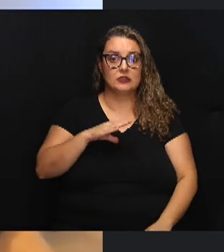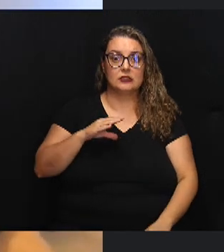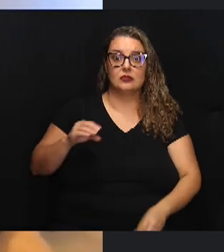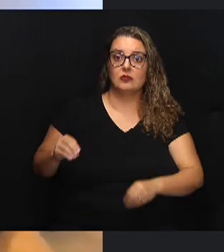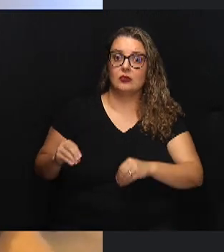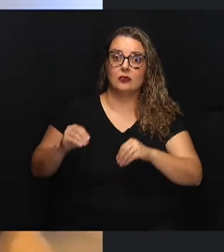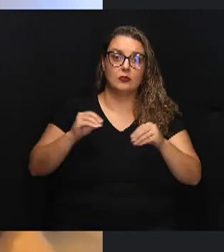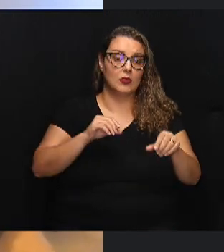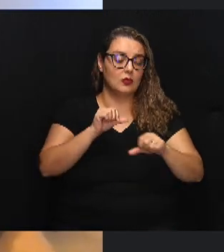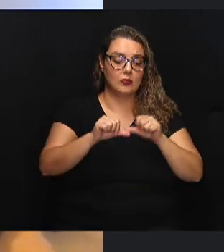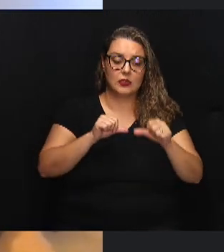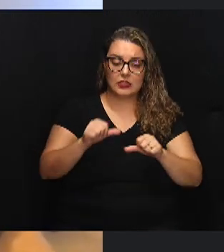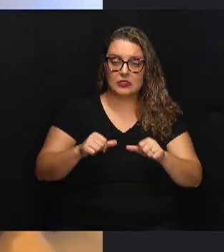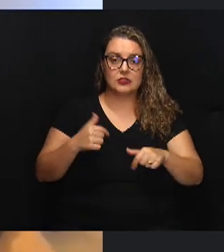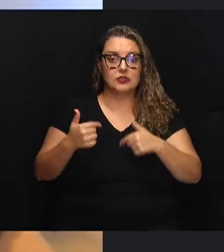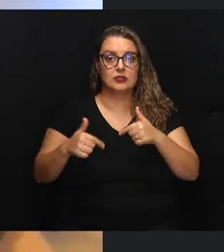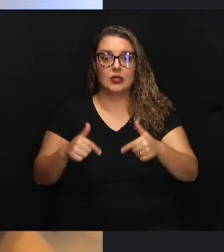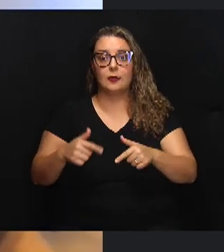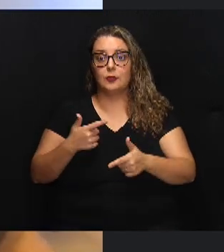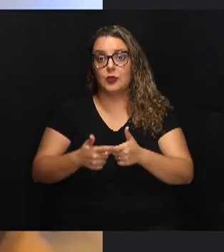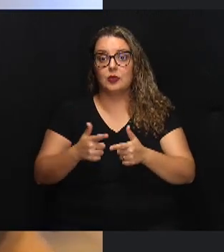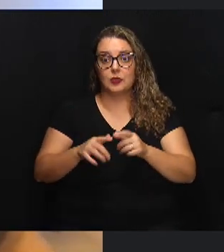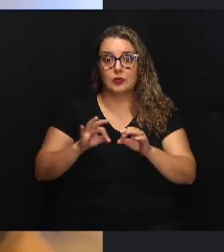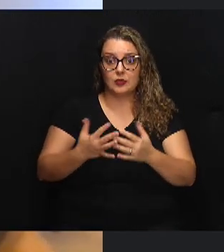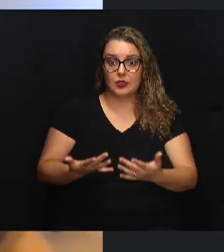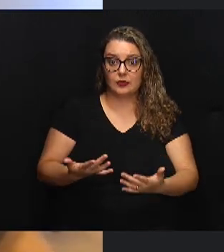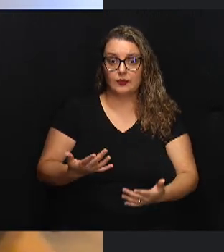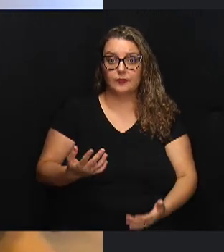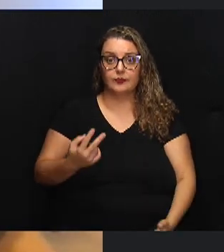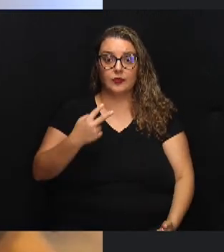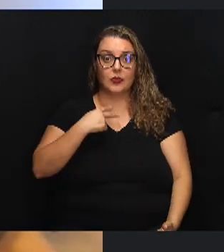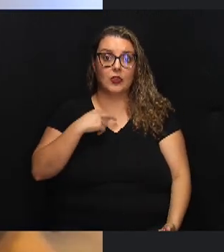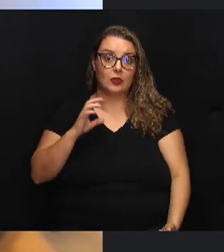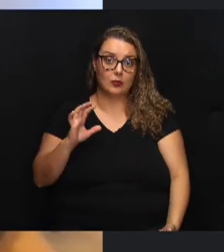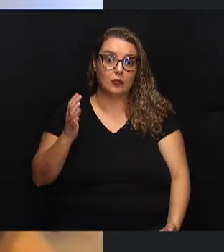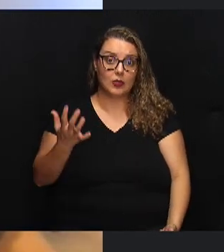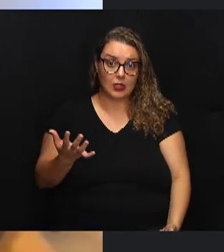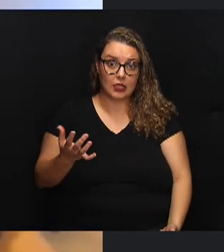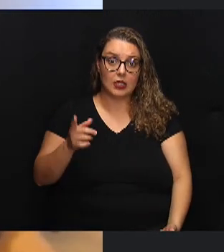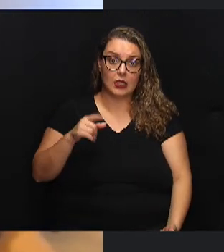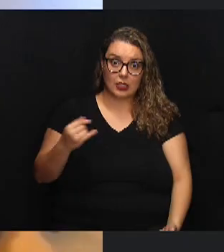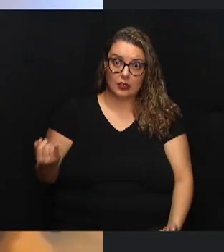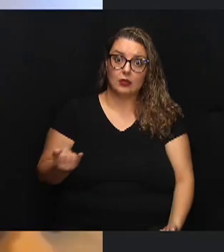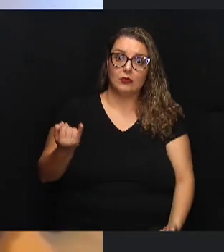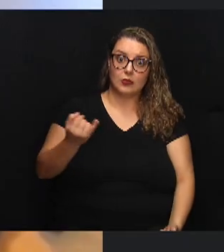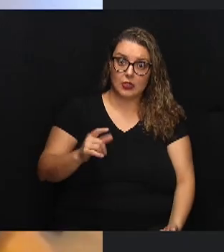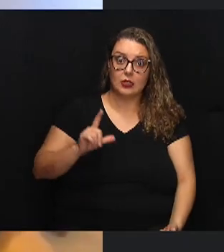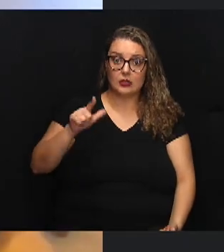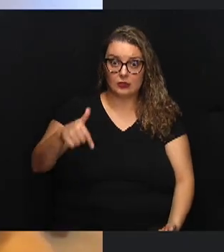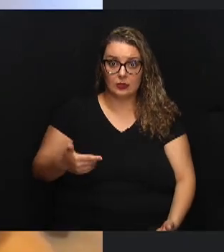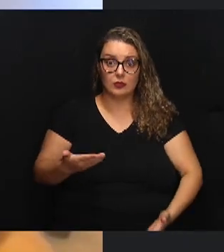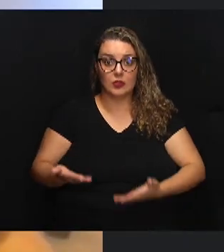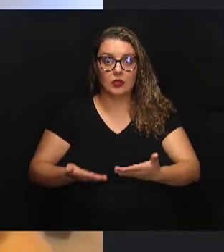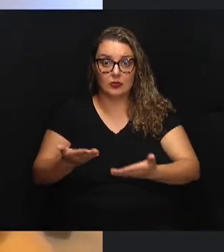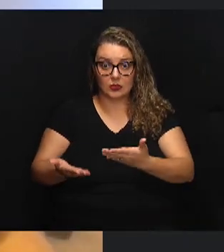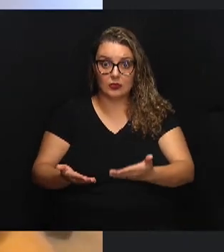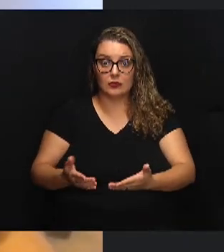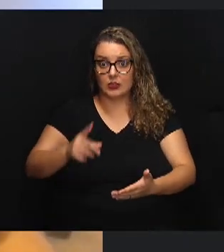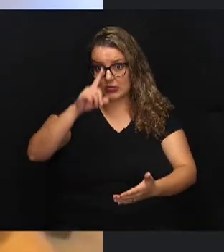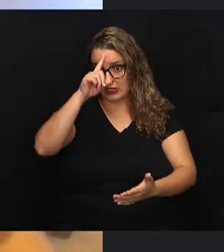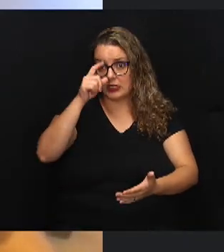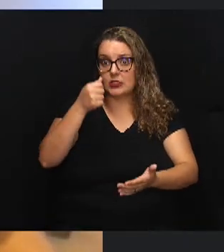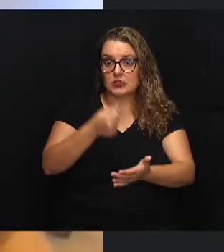mudança de trabalho, um problema familiar, e isso não pode ocorrer. Tá? É muito importante que depois do tratamento